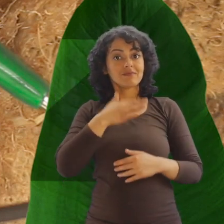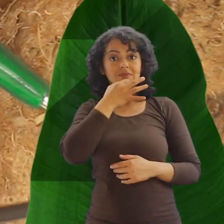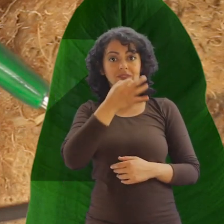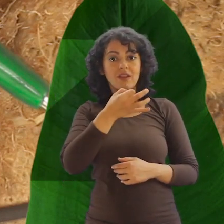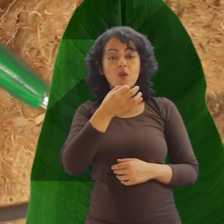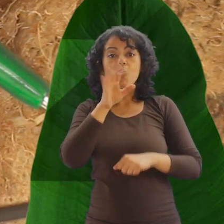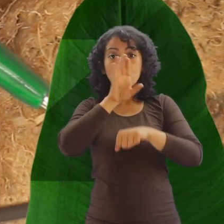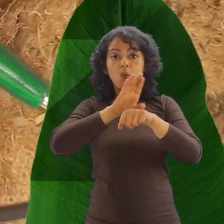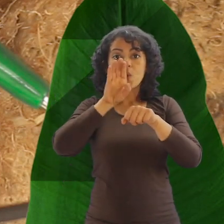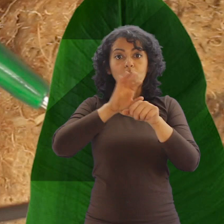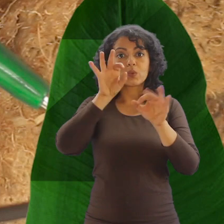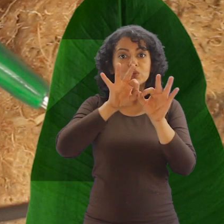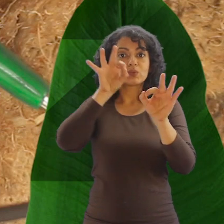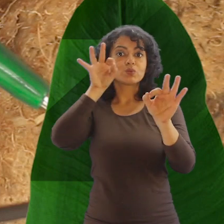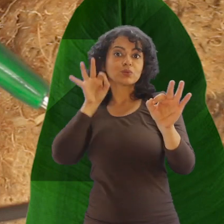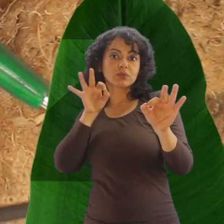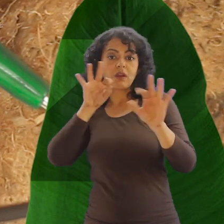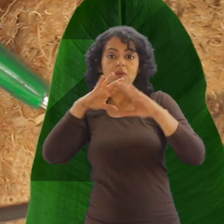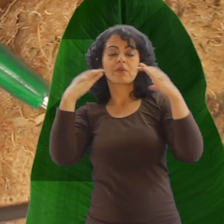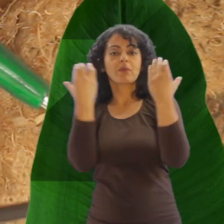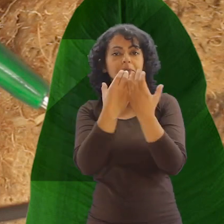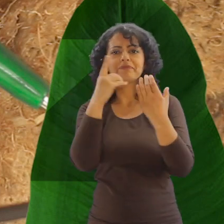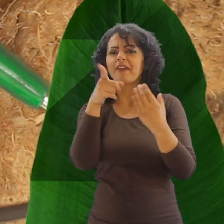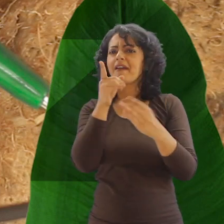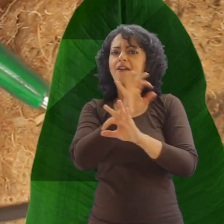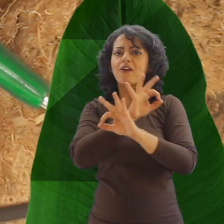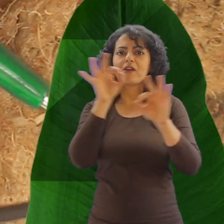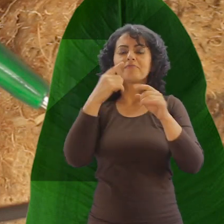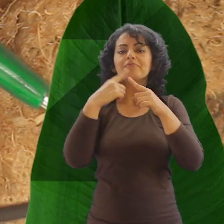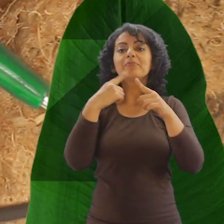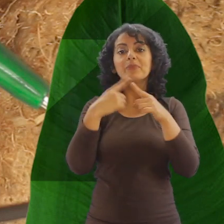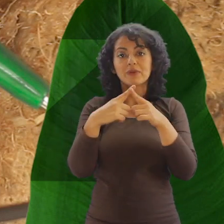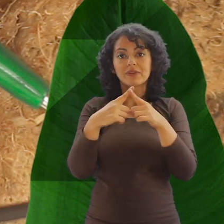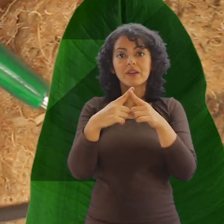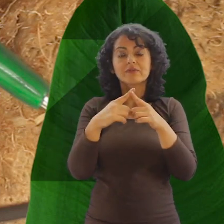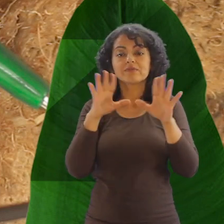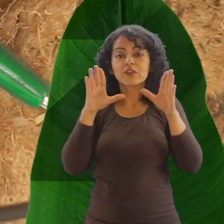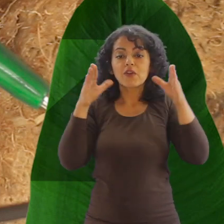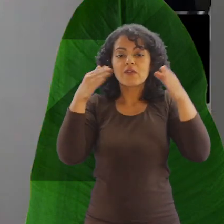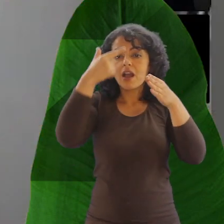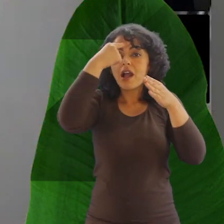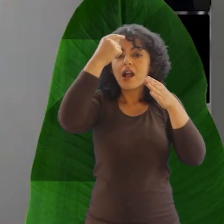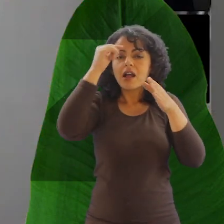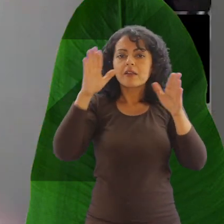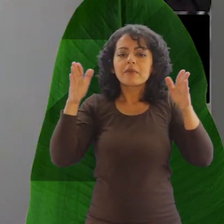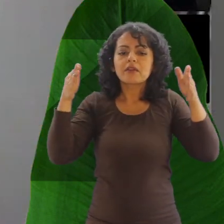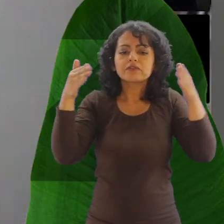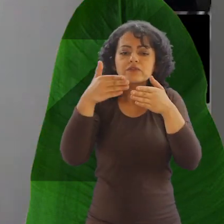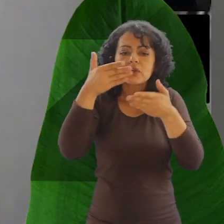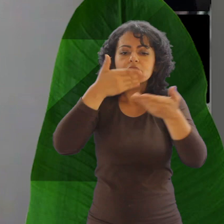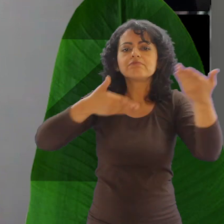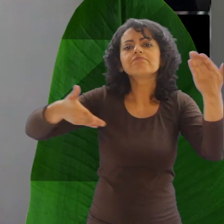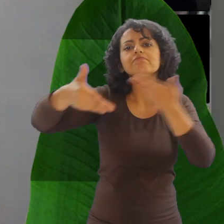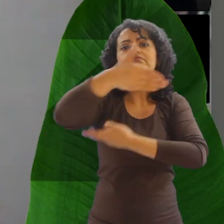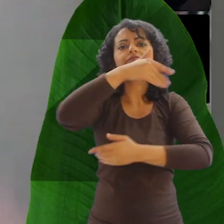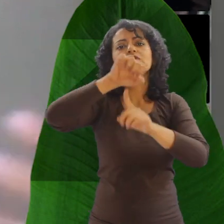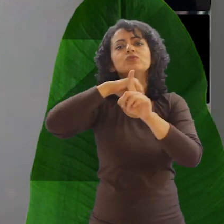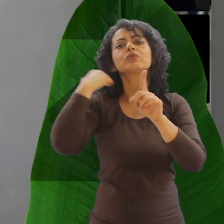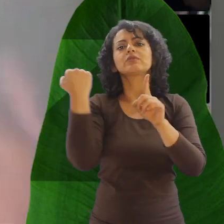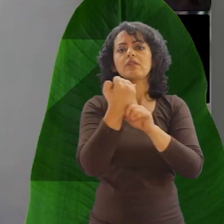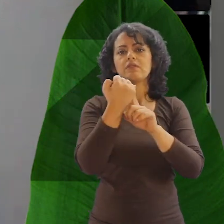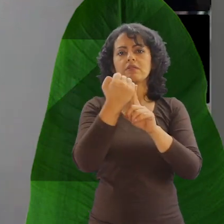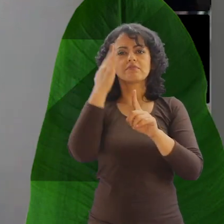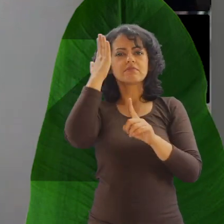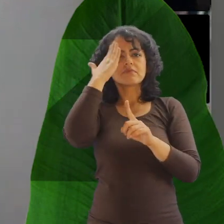a gente poder focar a academia, né, no diálogo com a sociedade, incluir a sociedade, saber o que é realmente necessário